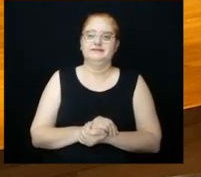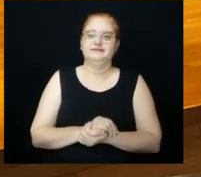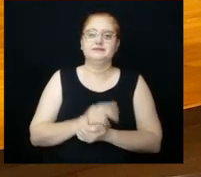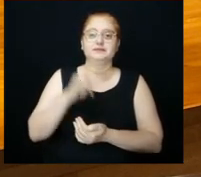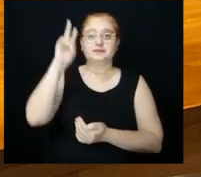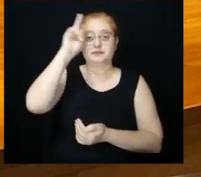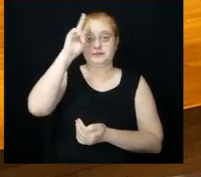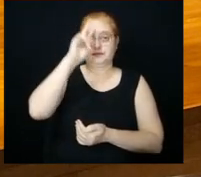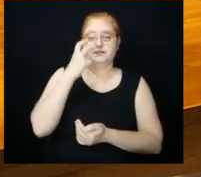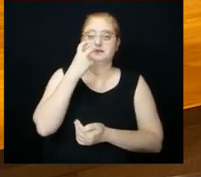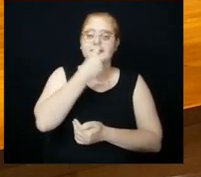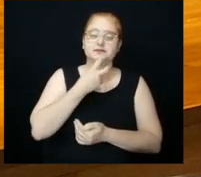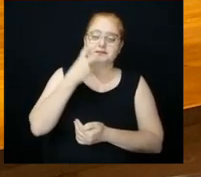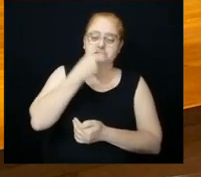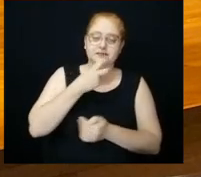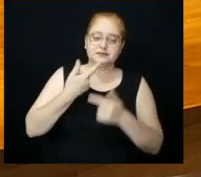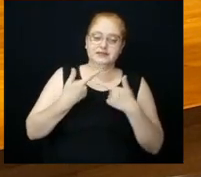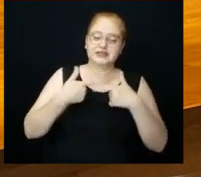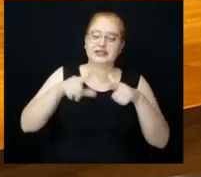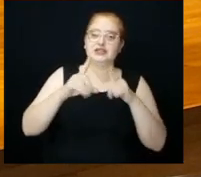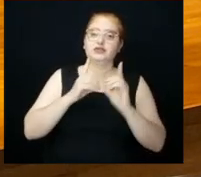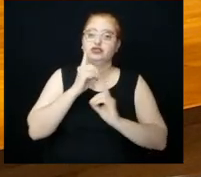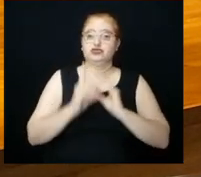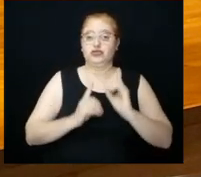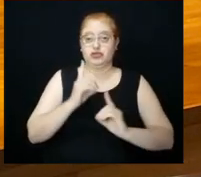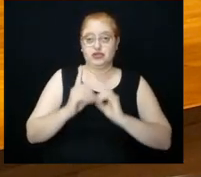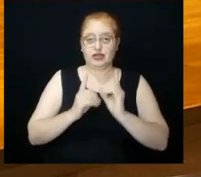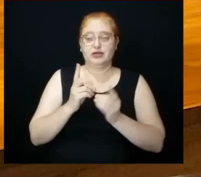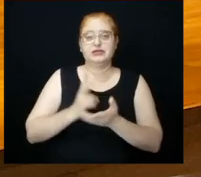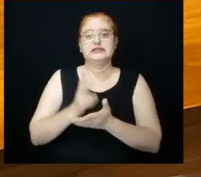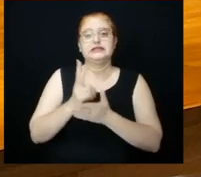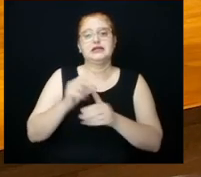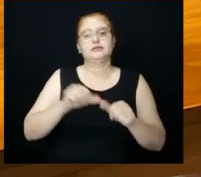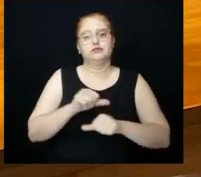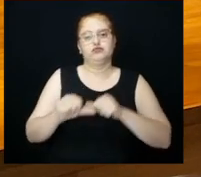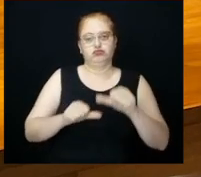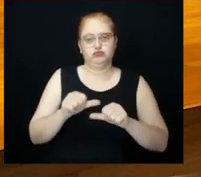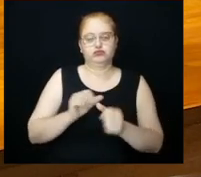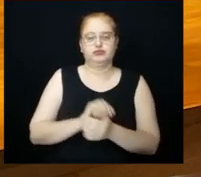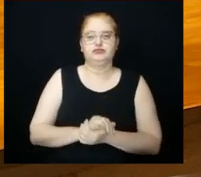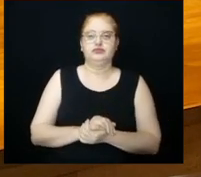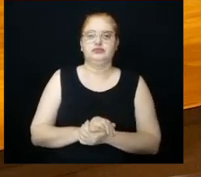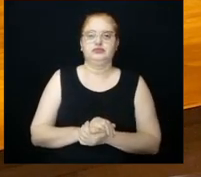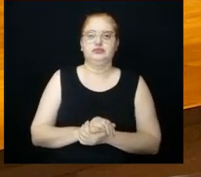histórias orais, enfim, né, de uma língua dinâmica, uma língua que está em constante transformação.